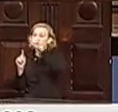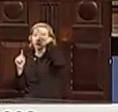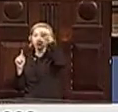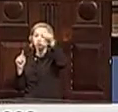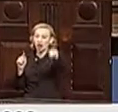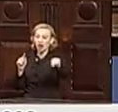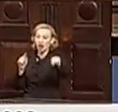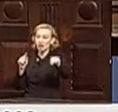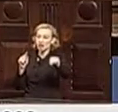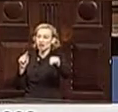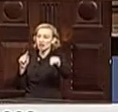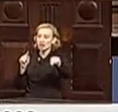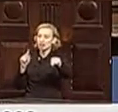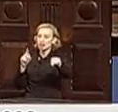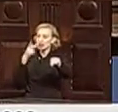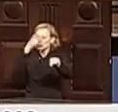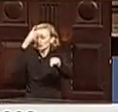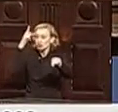mesma velocidade.